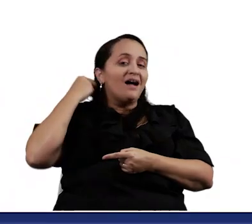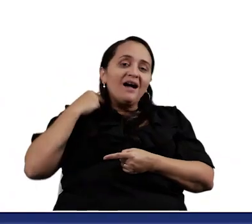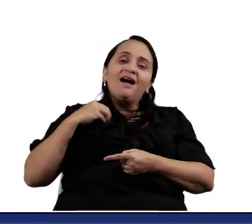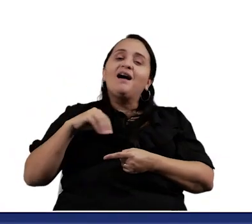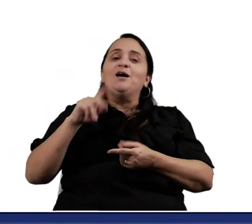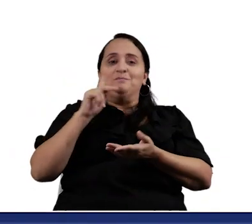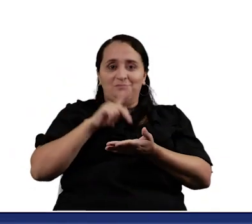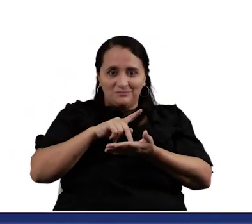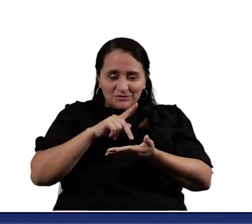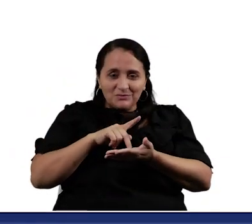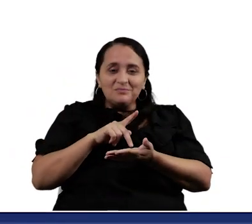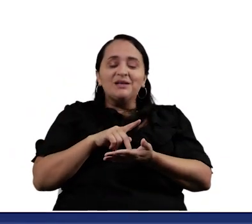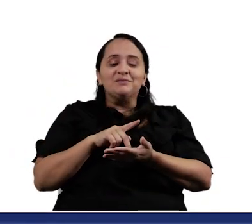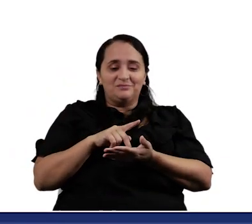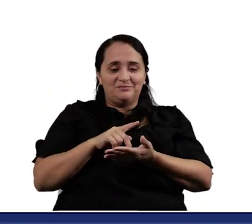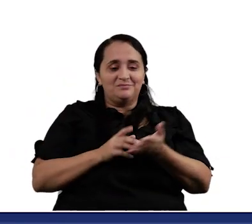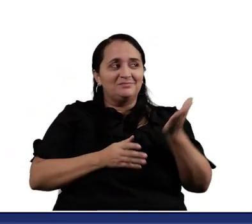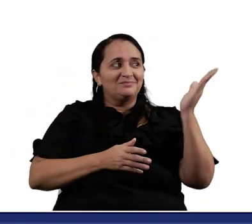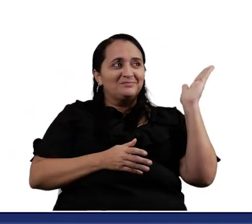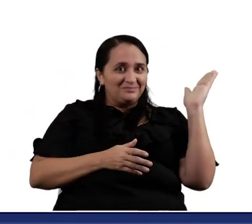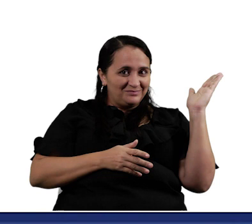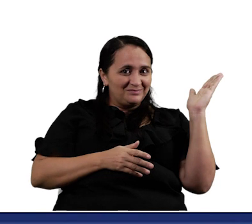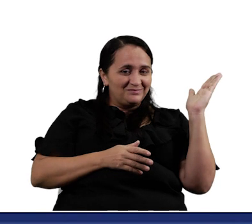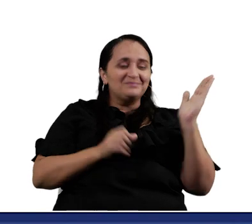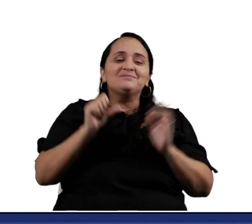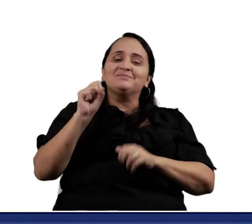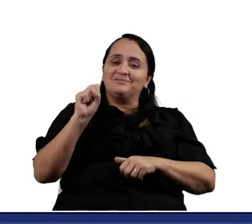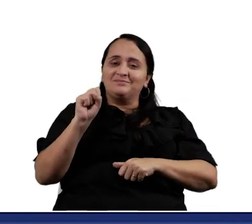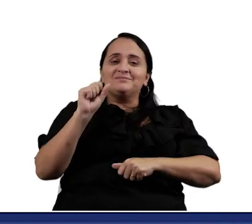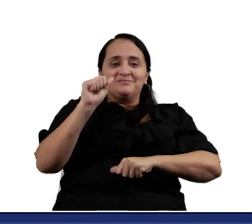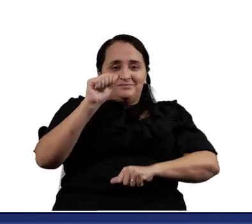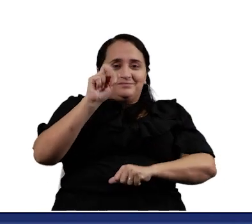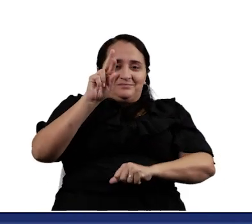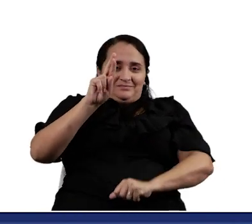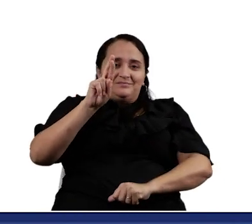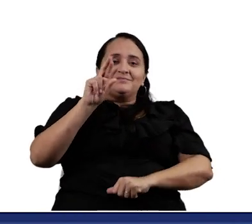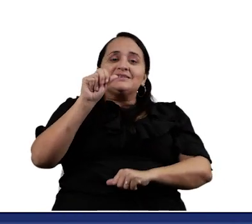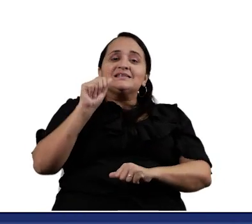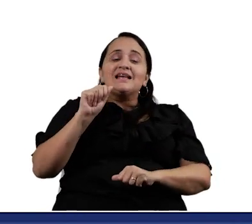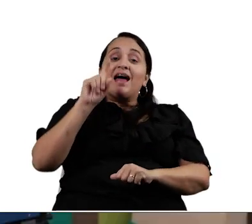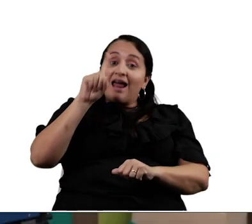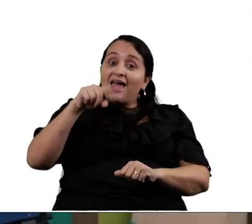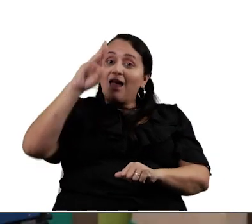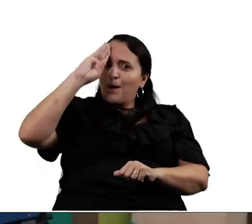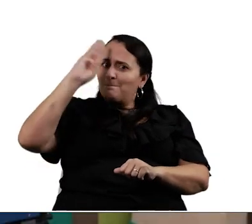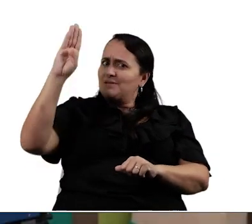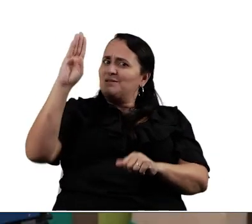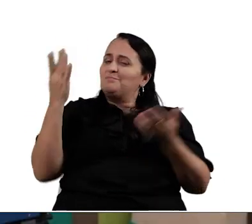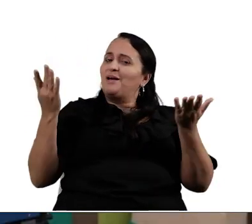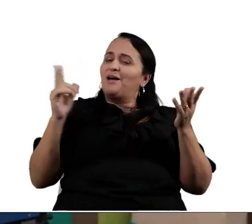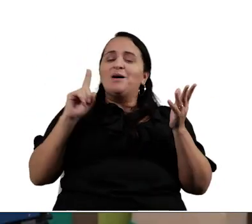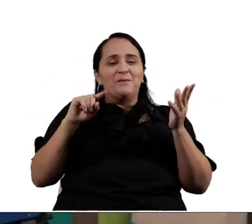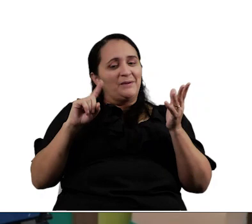vocês acertaram. Olha lá, Sara. Sara é o personagem principal dessa história. O